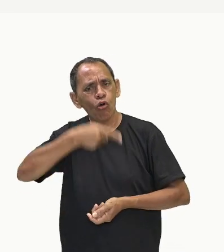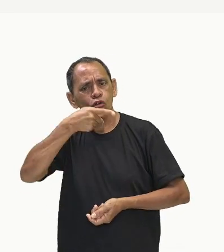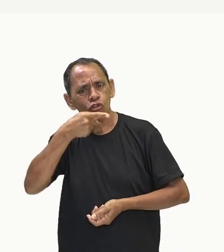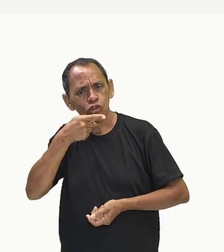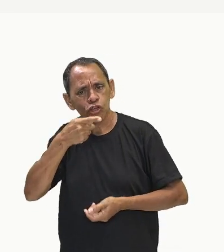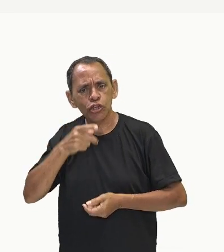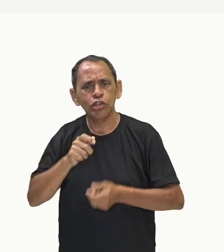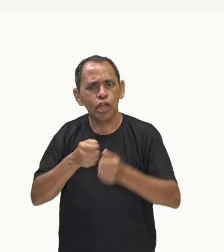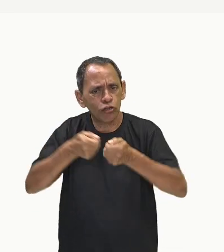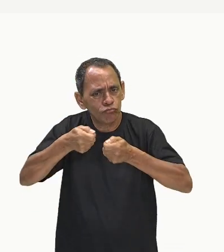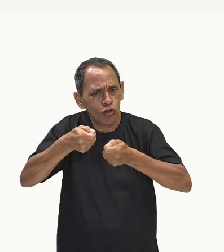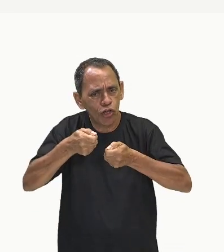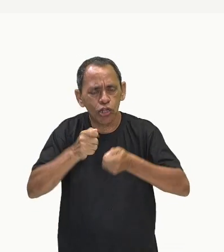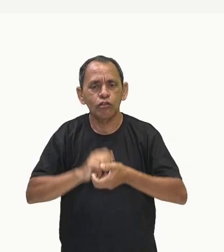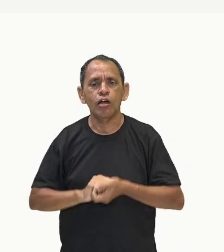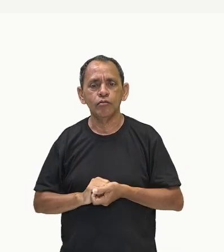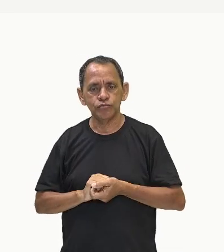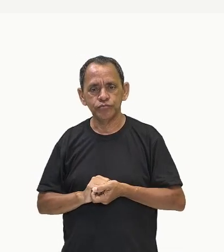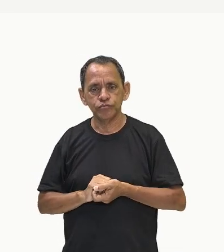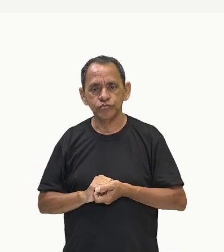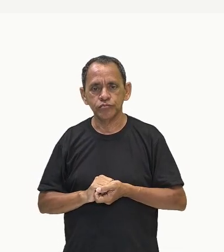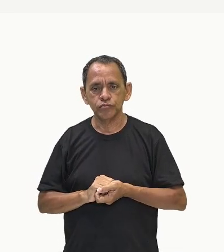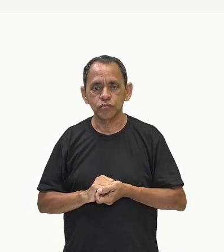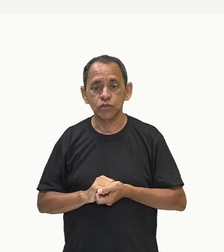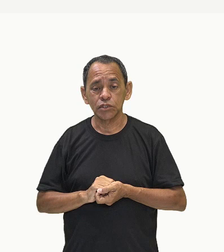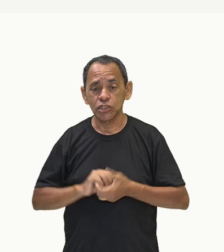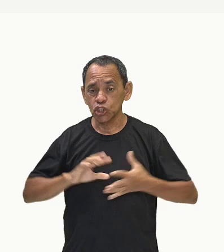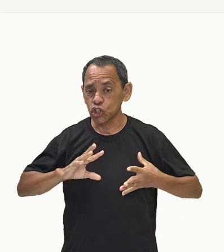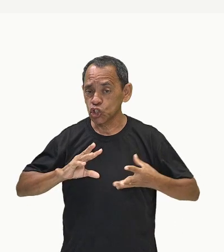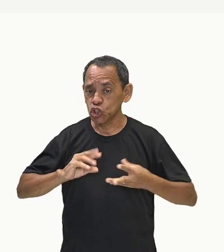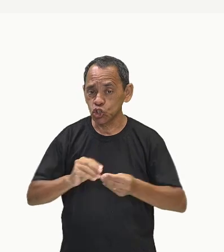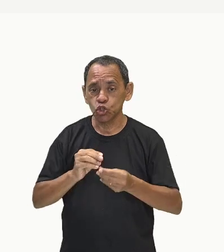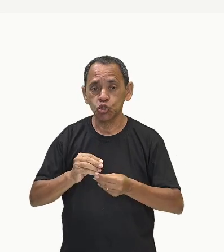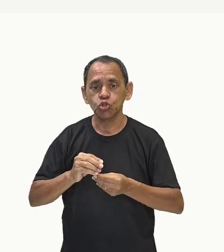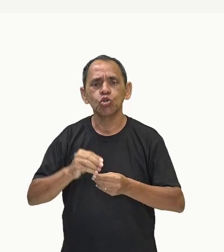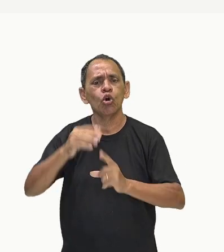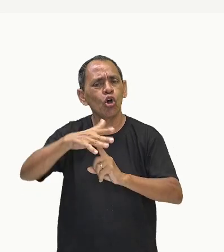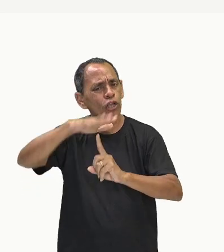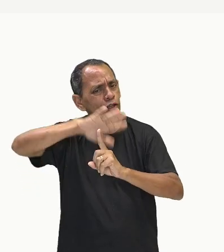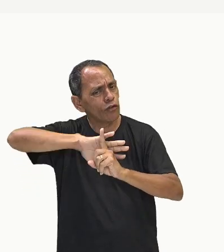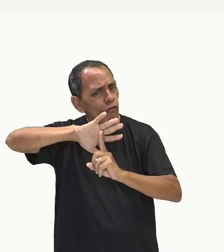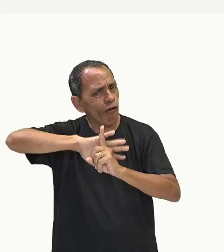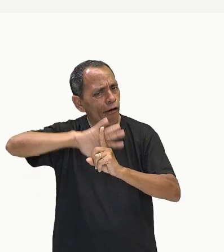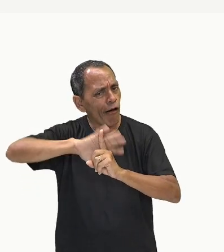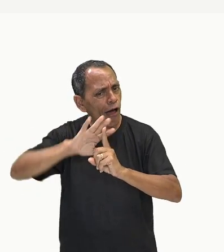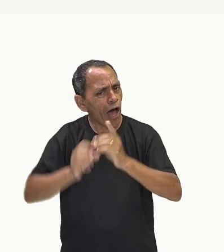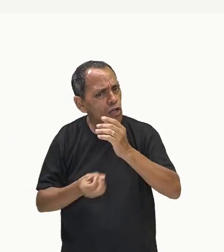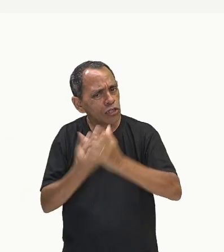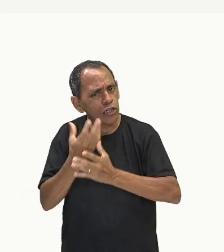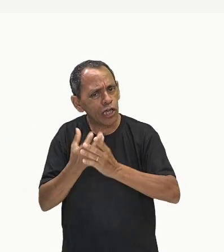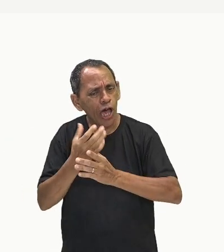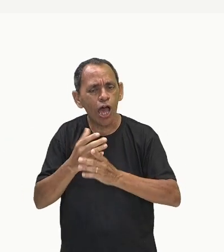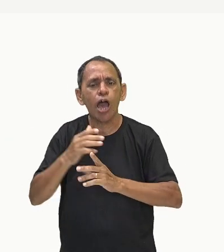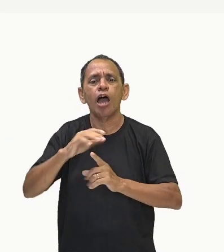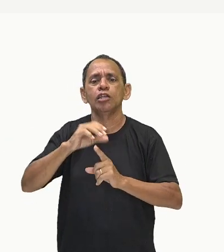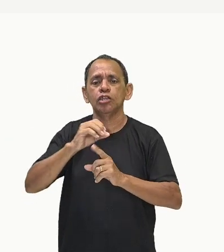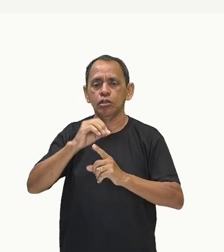poliedro convexo, em que todas as faces são formadas por polígonos regulares e